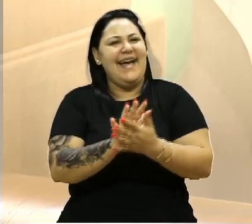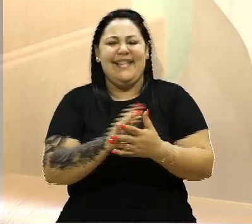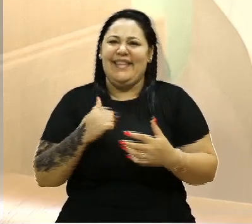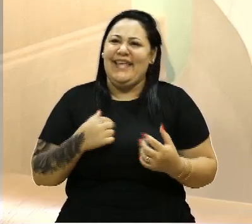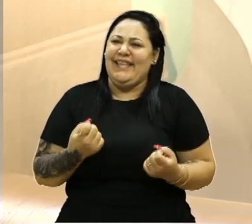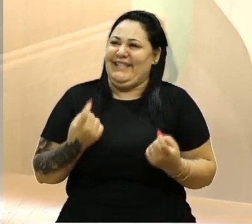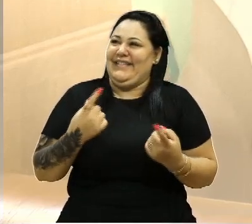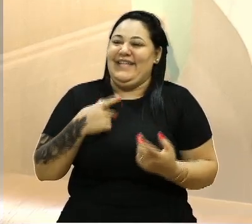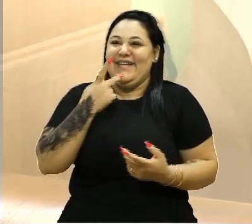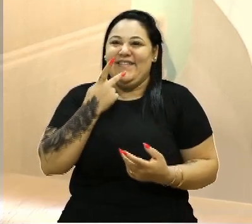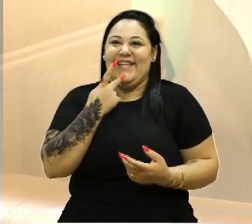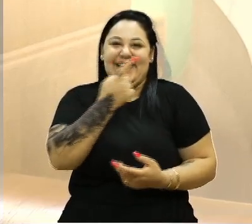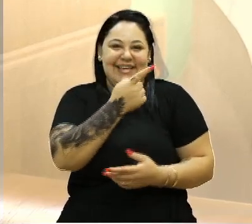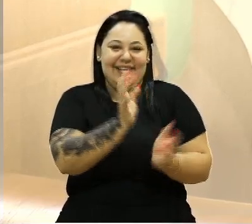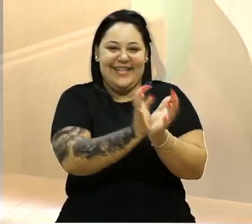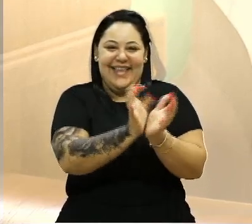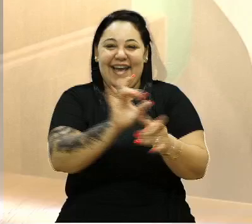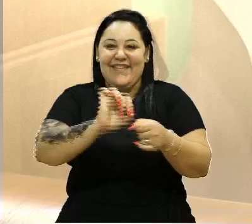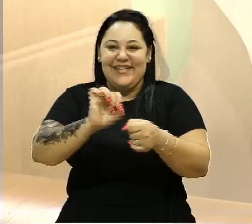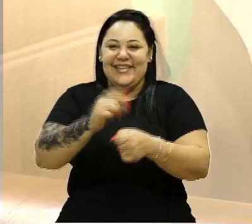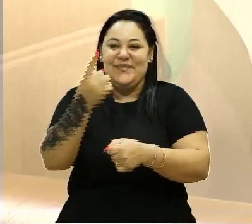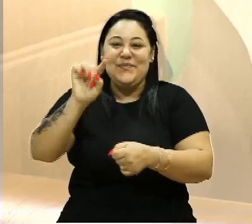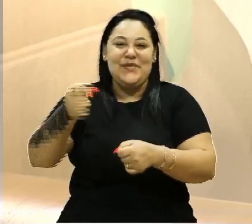aí vai fazer 1000 votos.